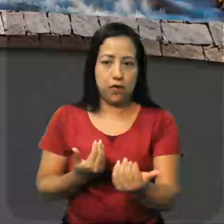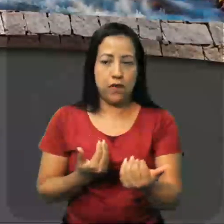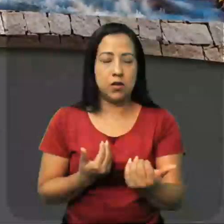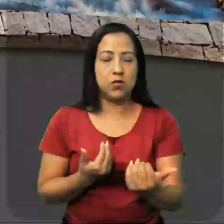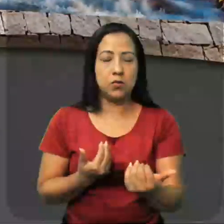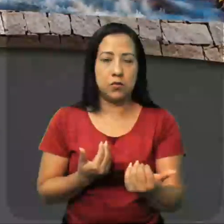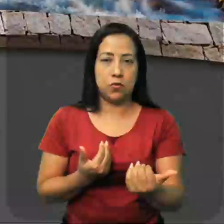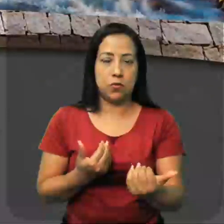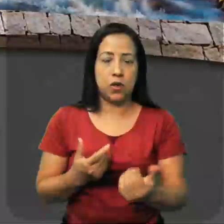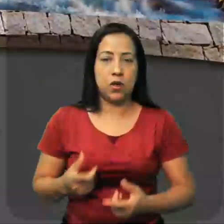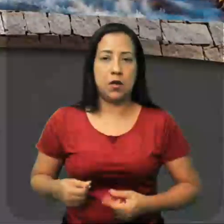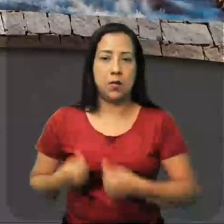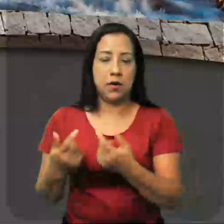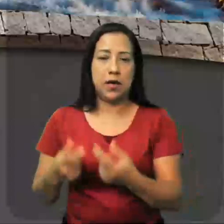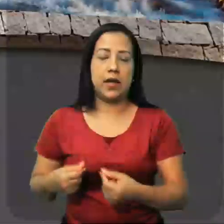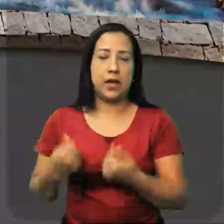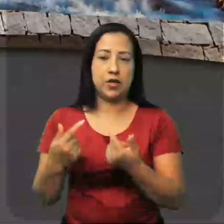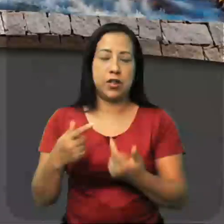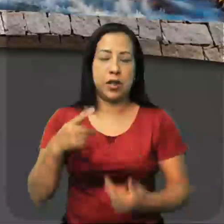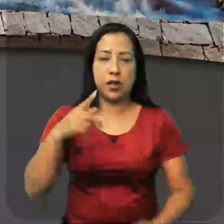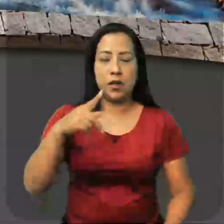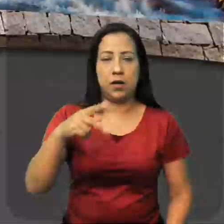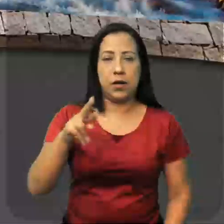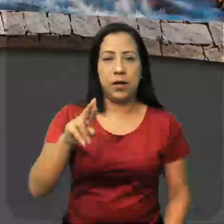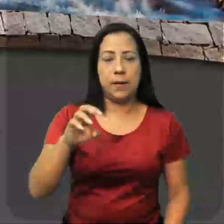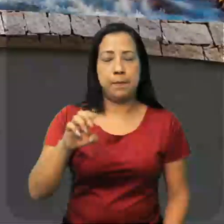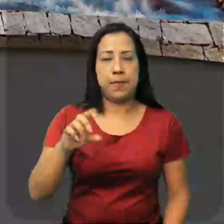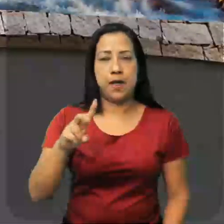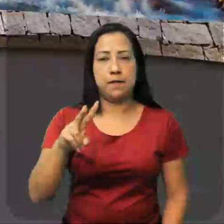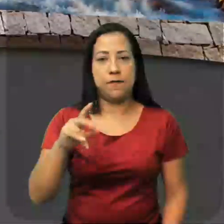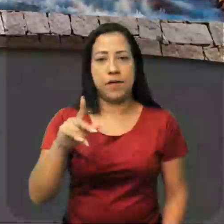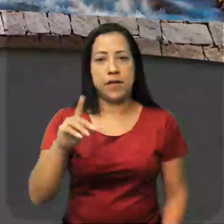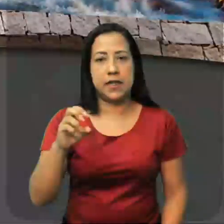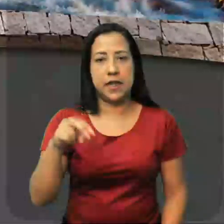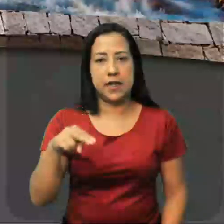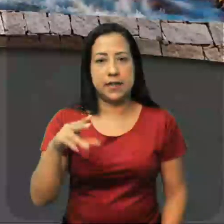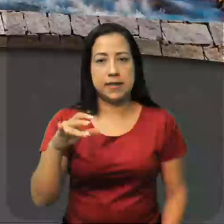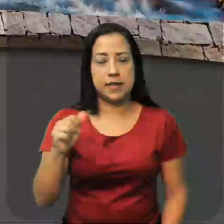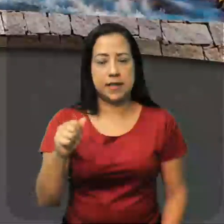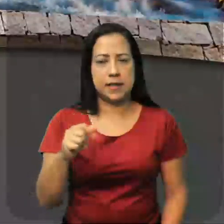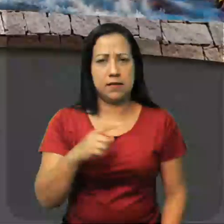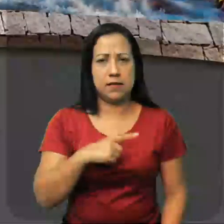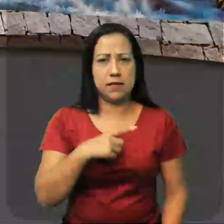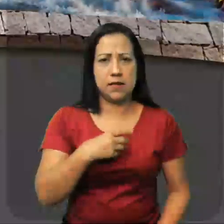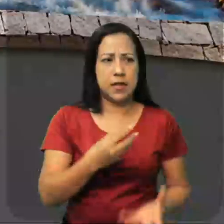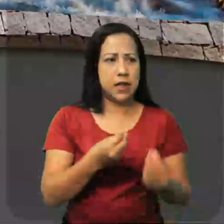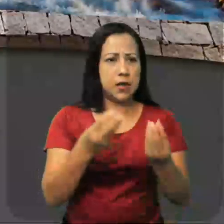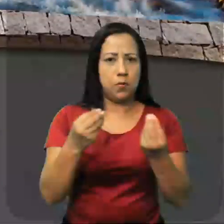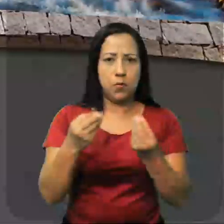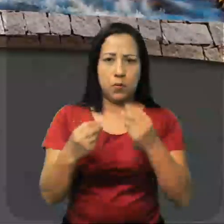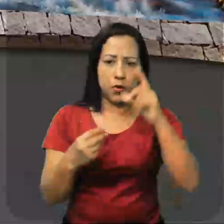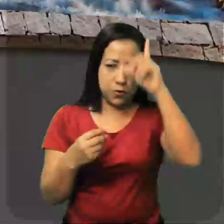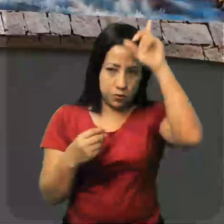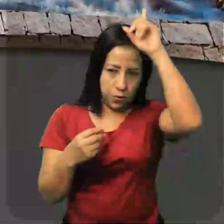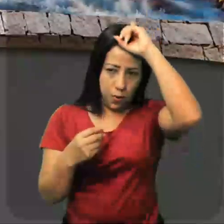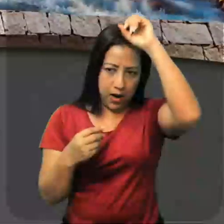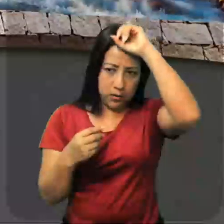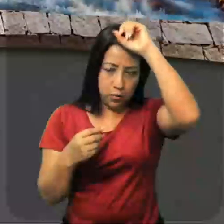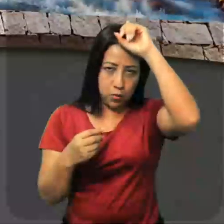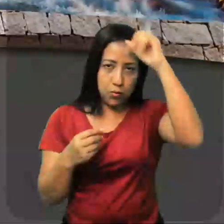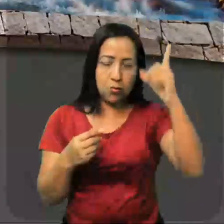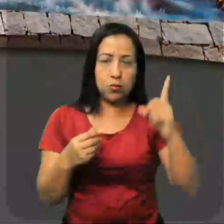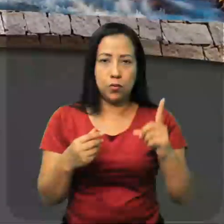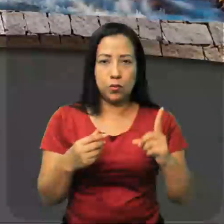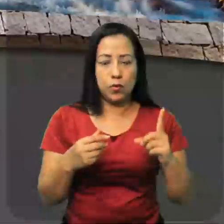Se eu tenho muito adulto, como ocorre hoje no Brasil, eu tenho de gerar muito emprego. Quem é duas partes da população que traz